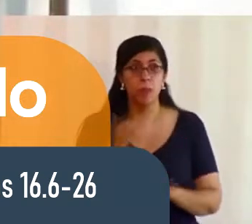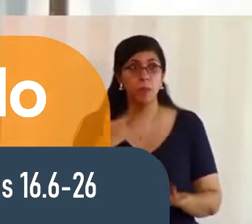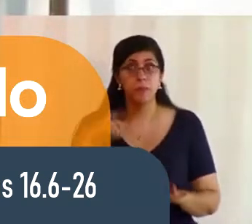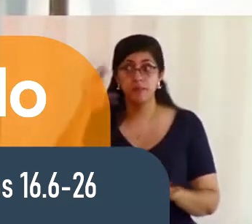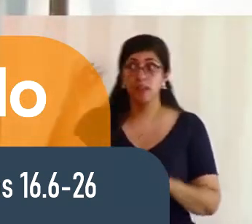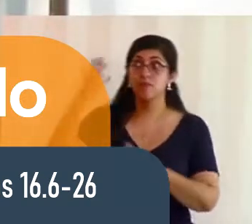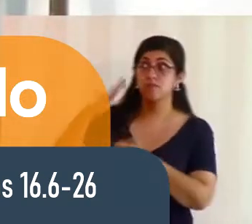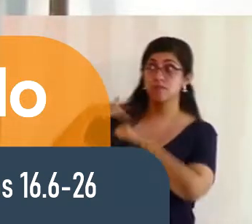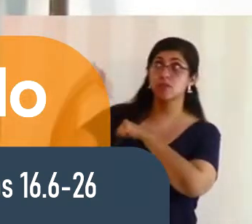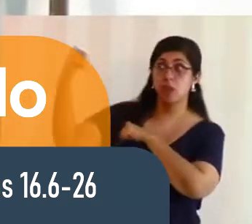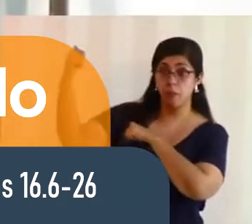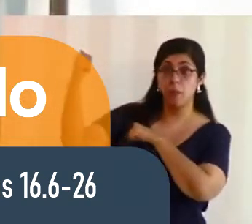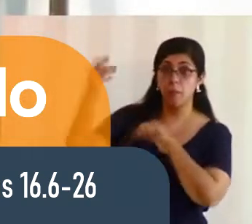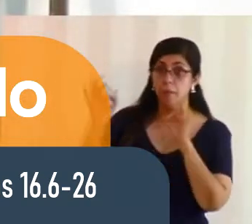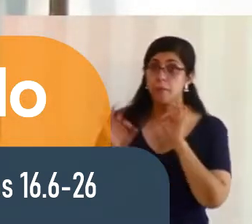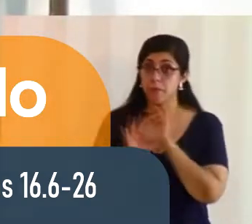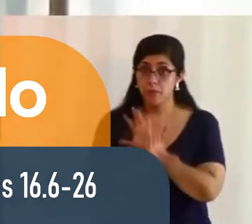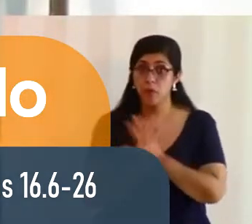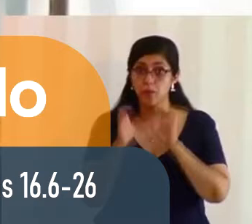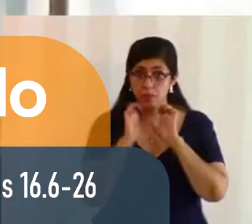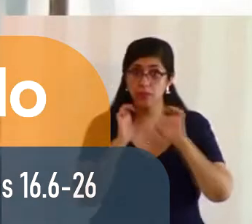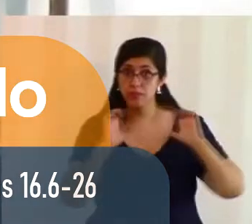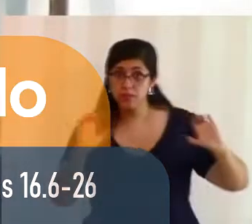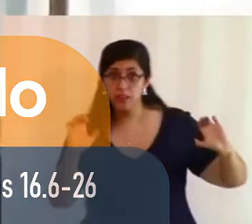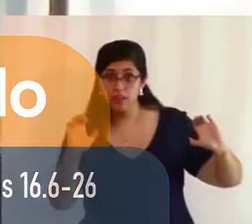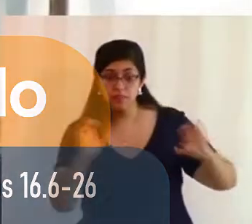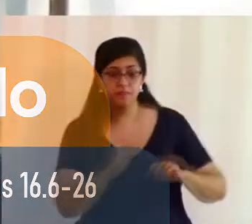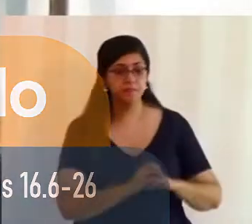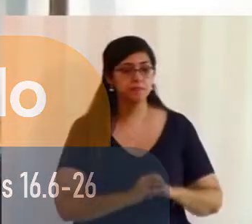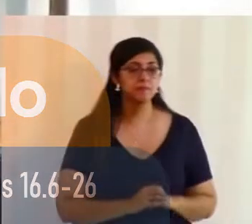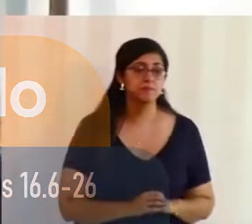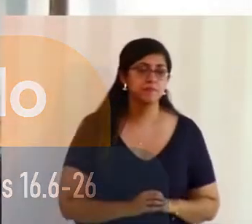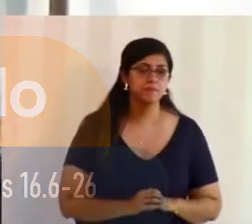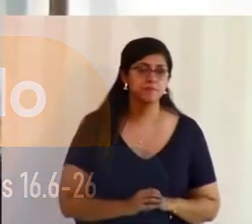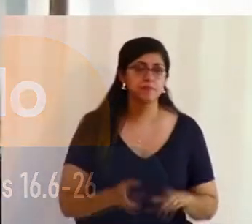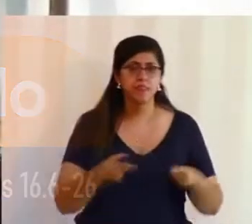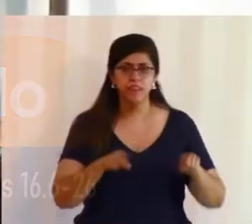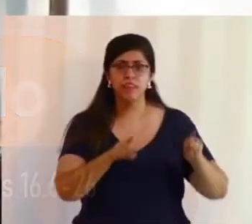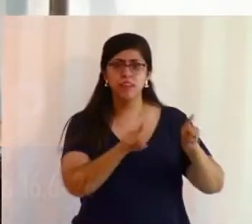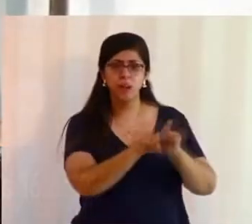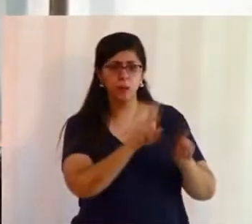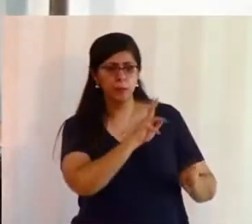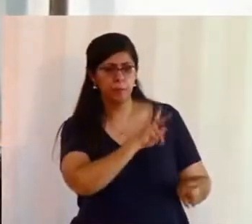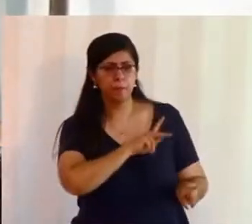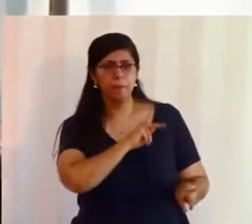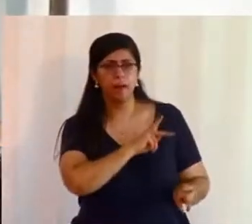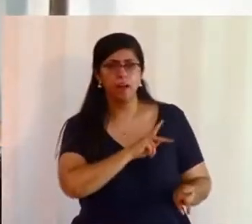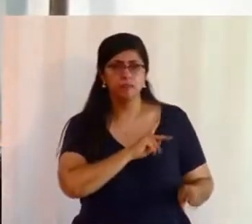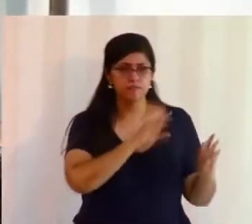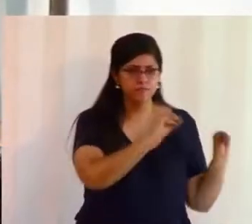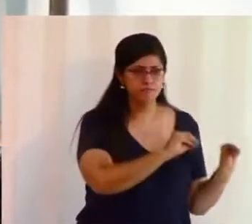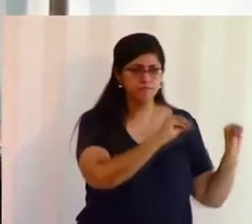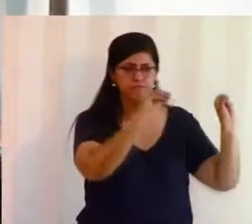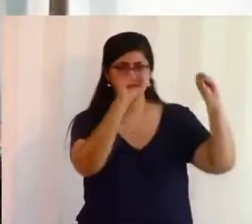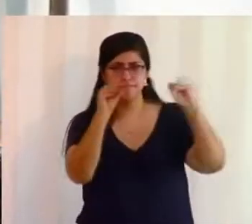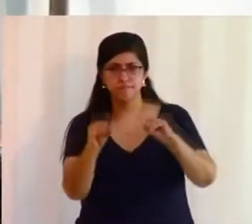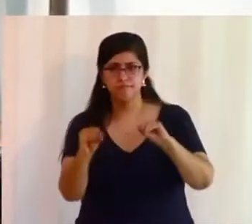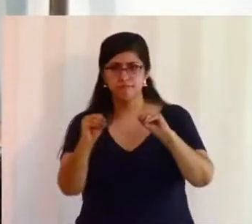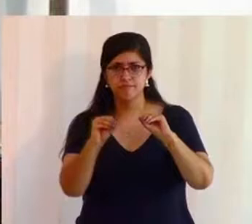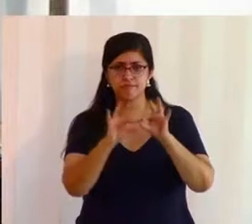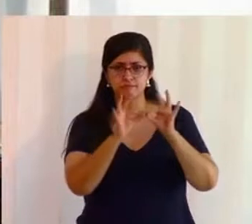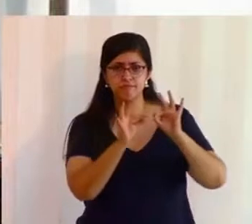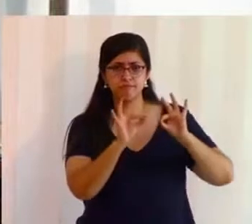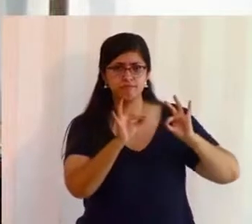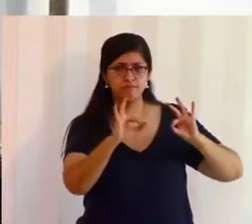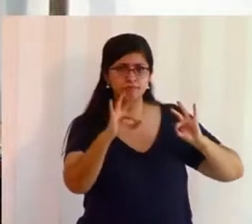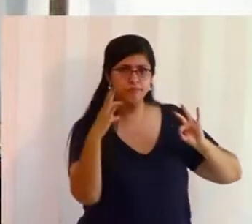havia chamado para lhes anunciar o Evangelho. Tendo, pois, navegado de Troade, seguimos em direitura